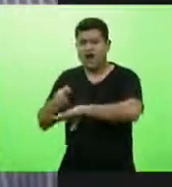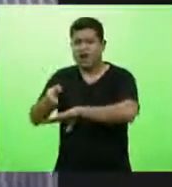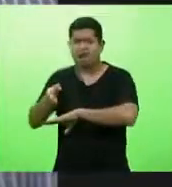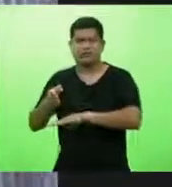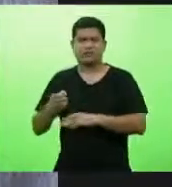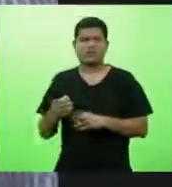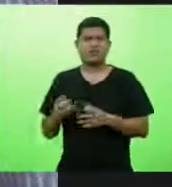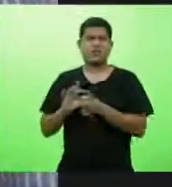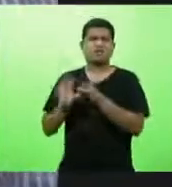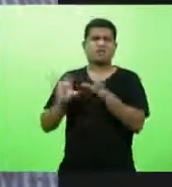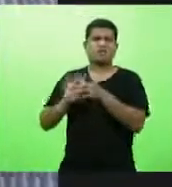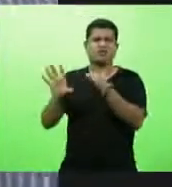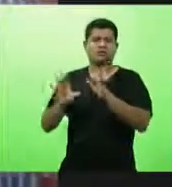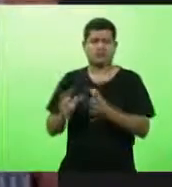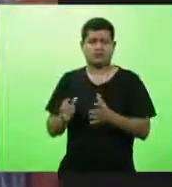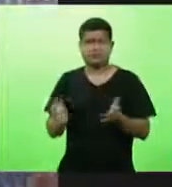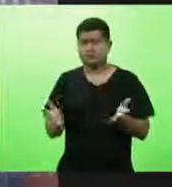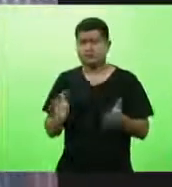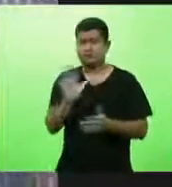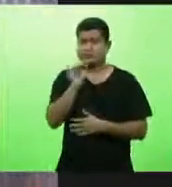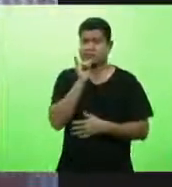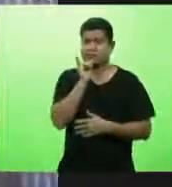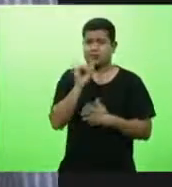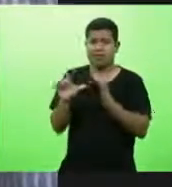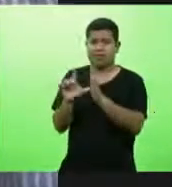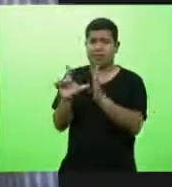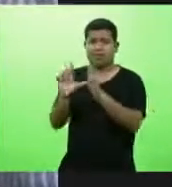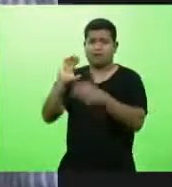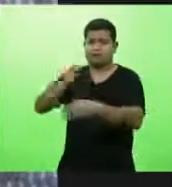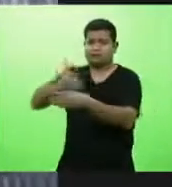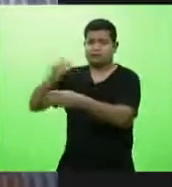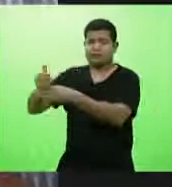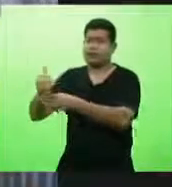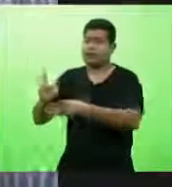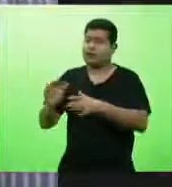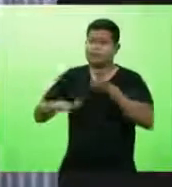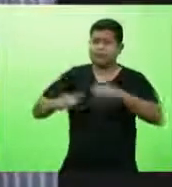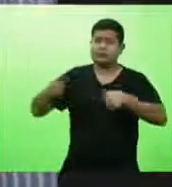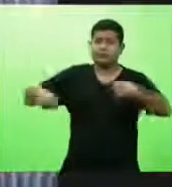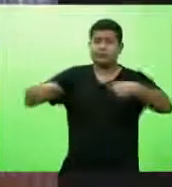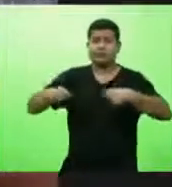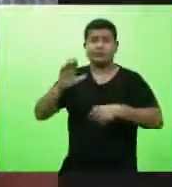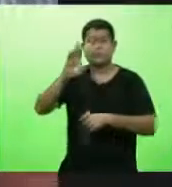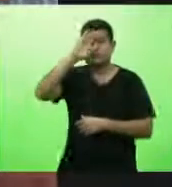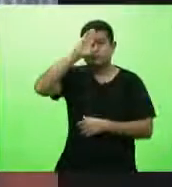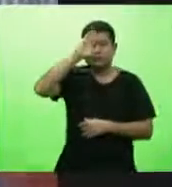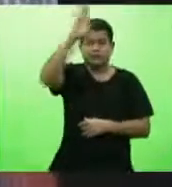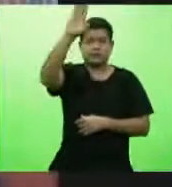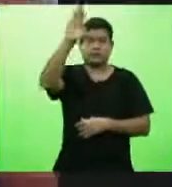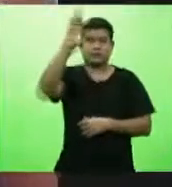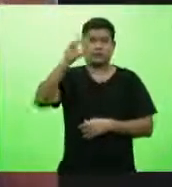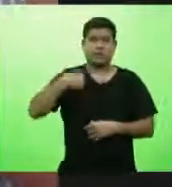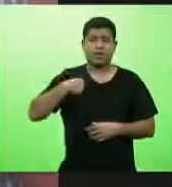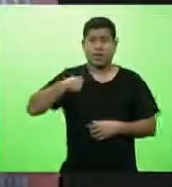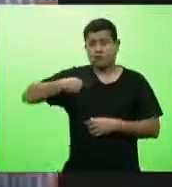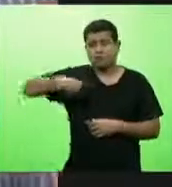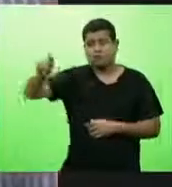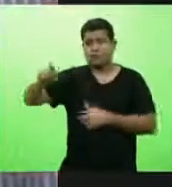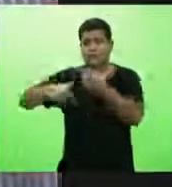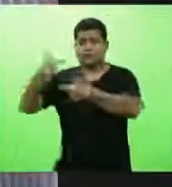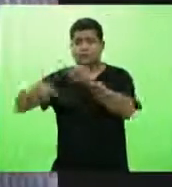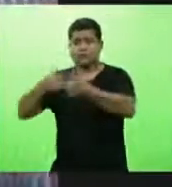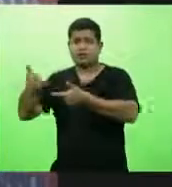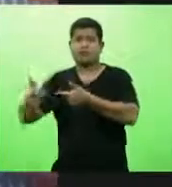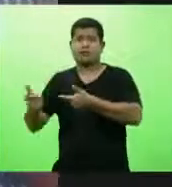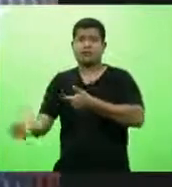uma coisa necessária, mas o mais necessário é fazer o seguinte: eu vou para o meu trabalho e do meu trabalho eu vou